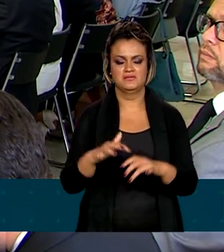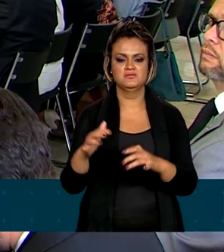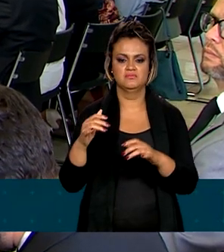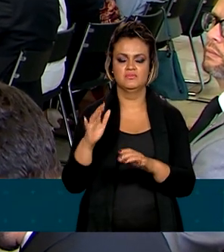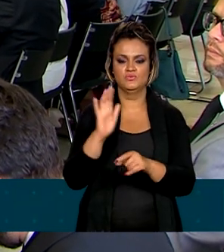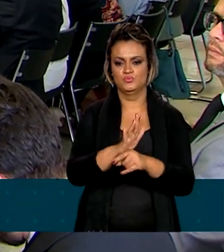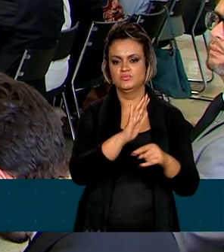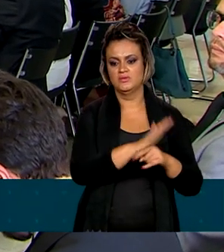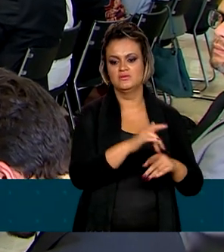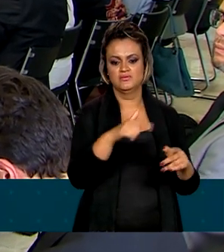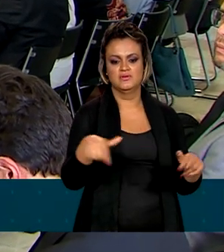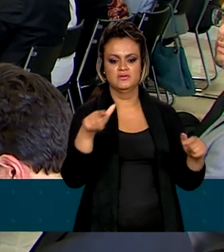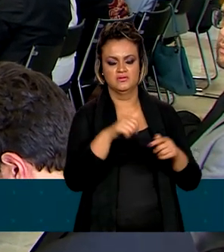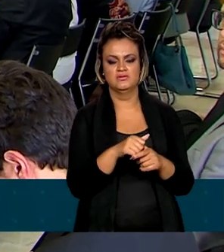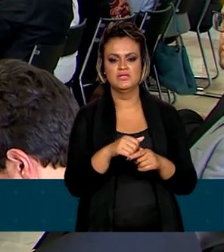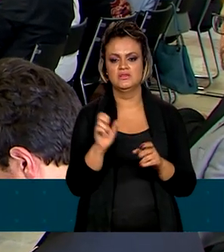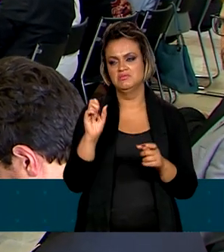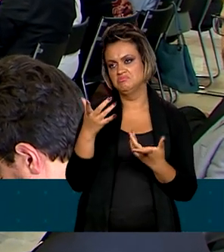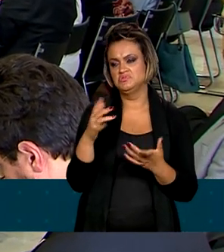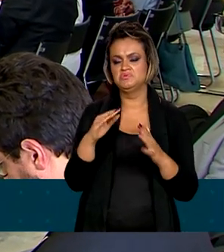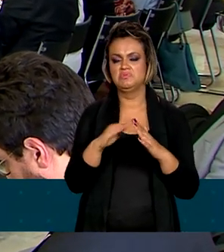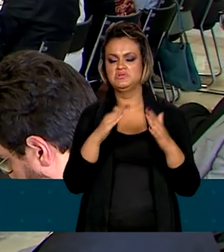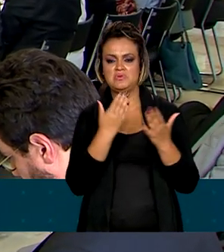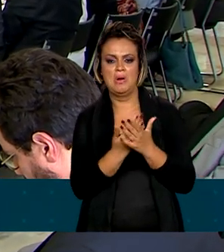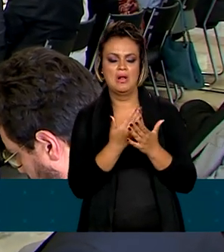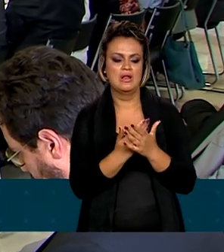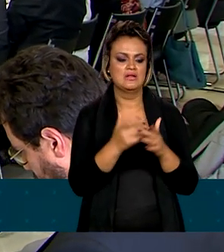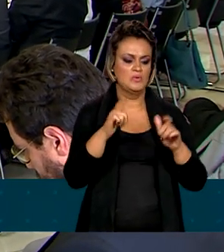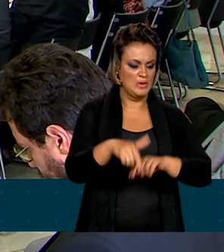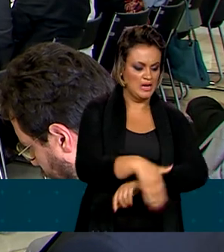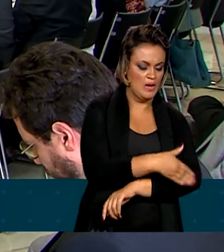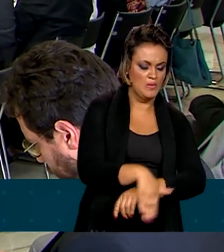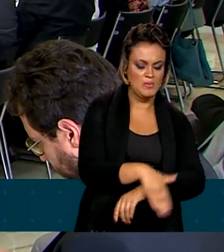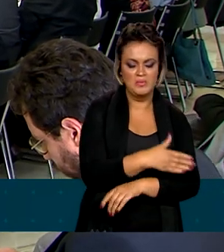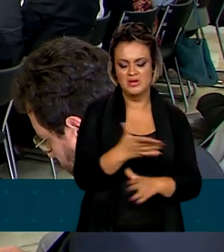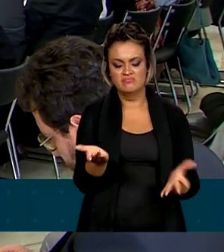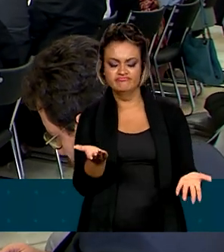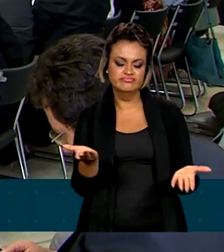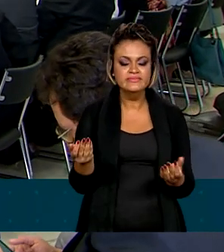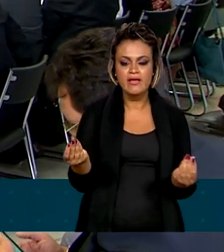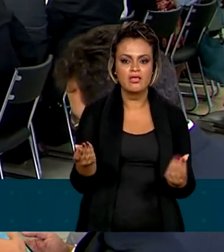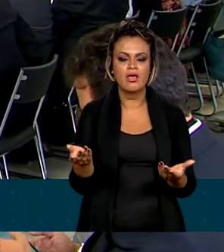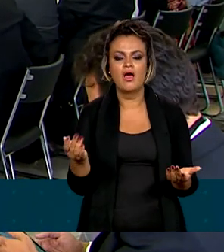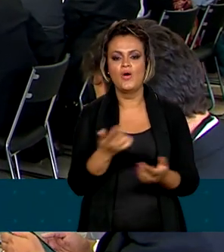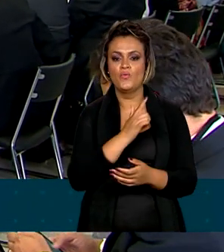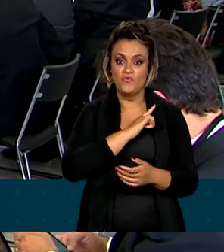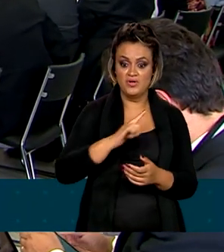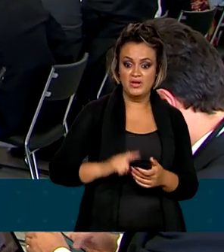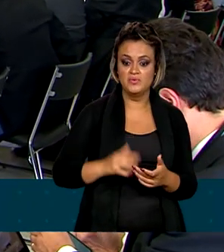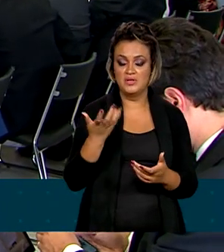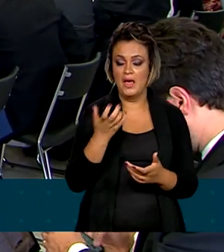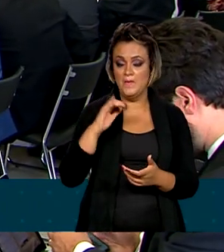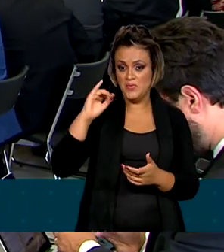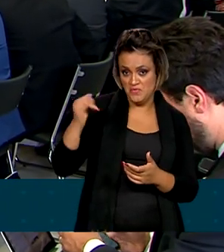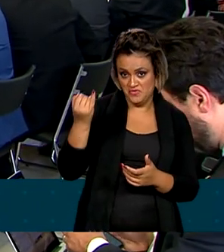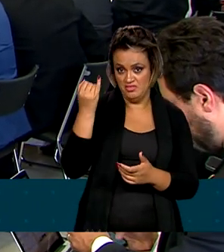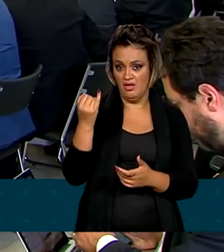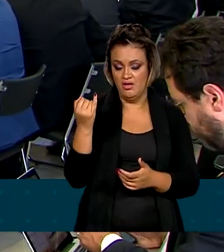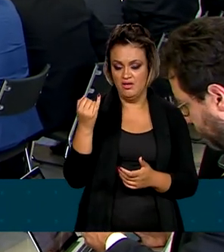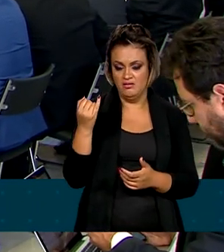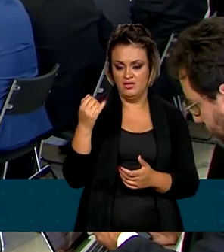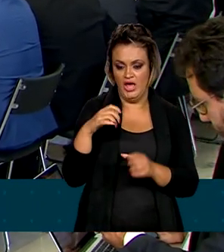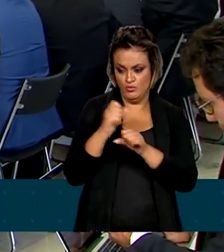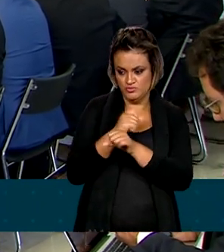retomada. Então, se uma escola está numa rua que não tem um calçamento e o governador quer já aproveitar o esforço do presidente que vai